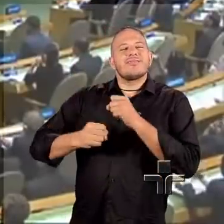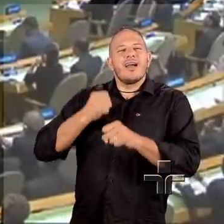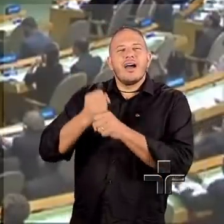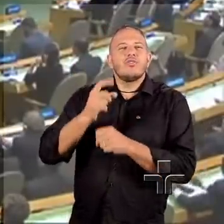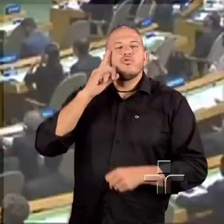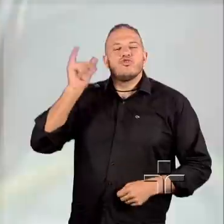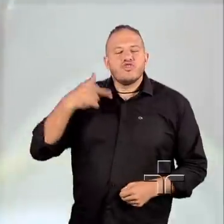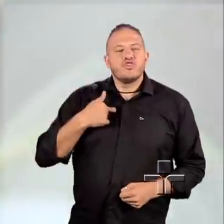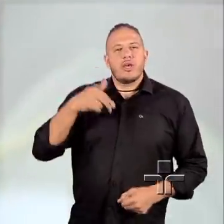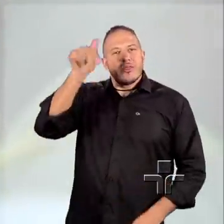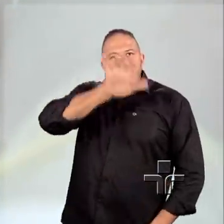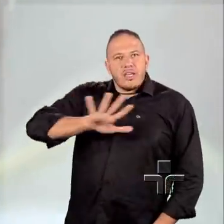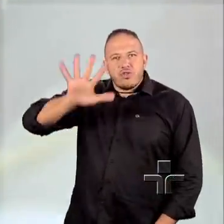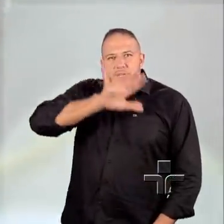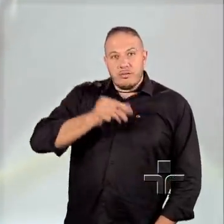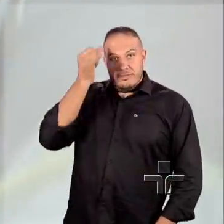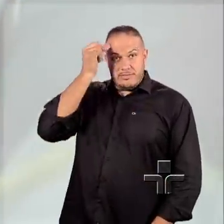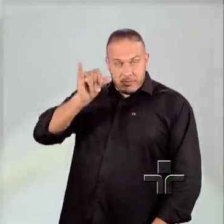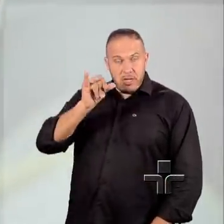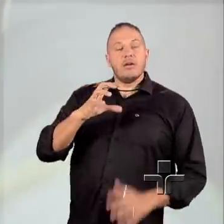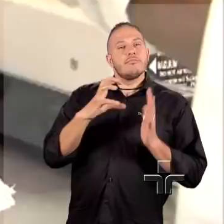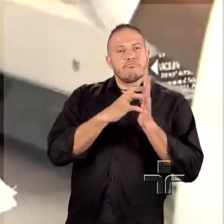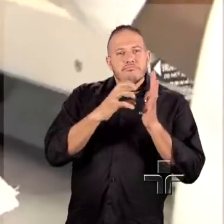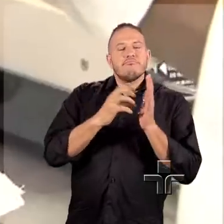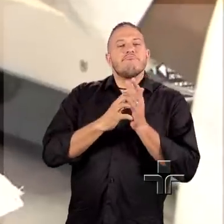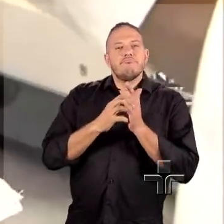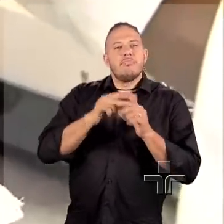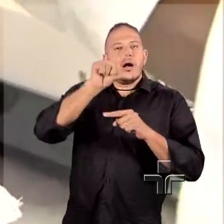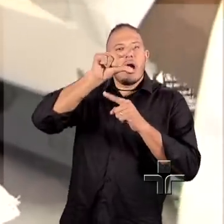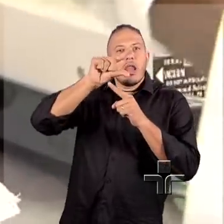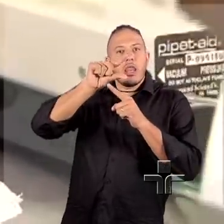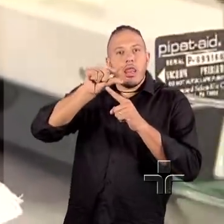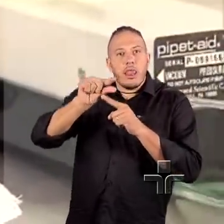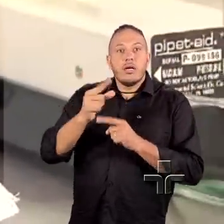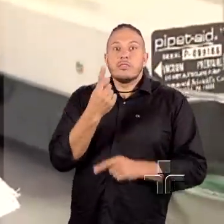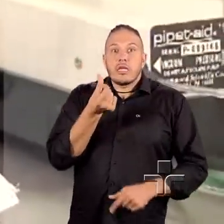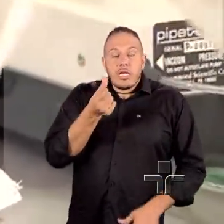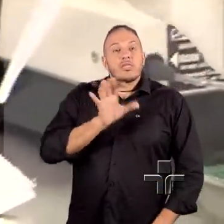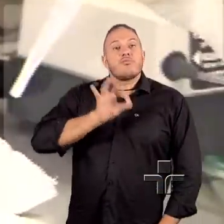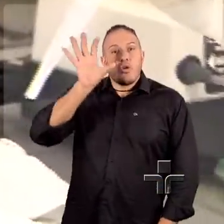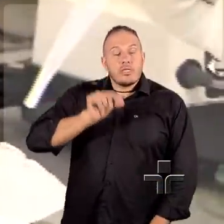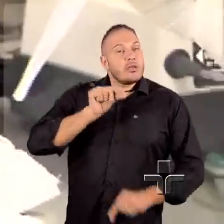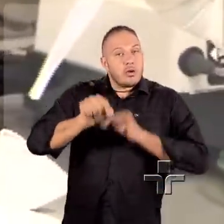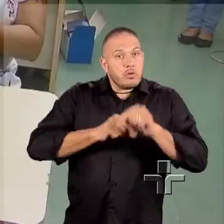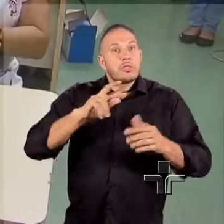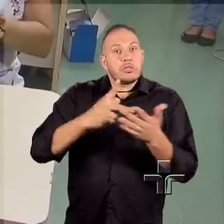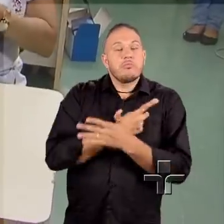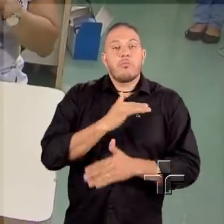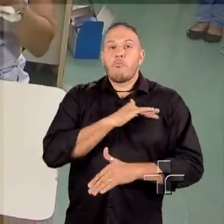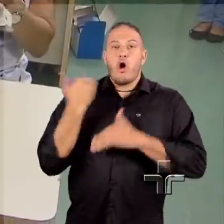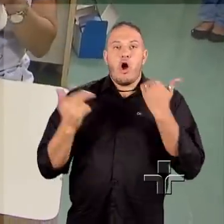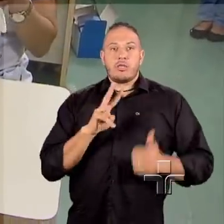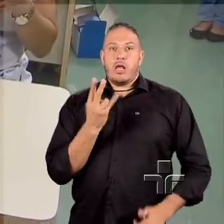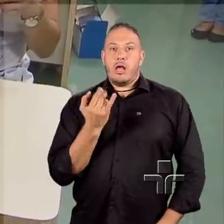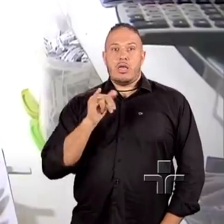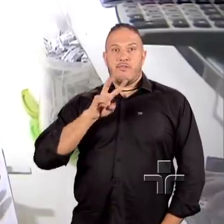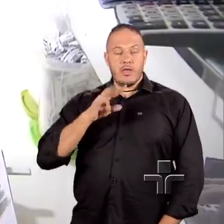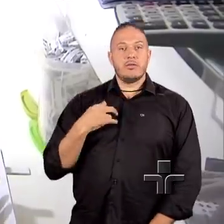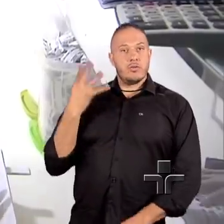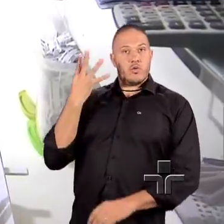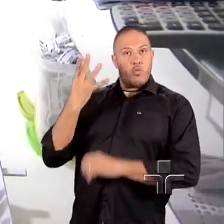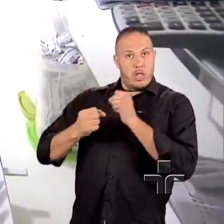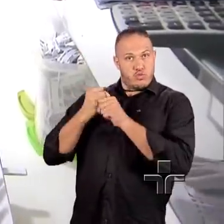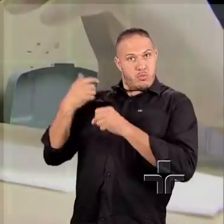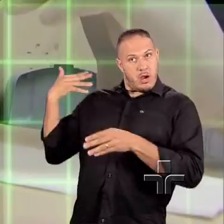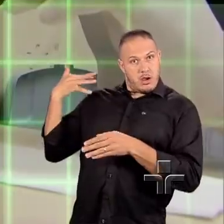de Combate à AIDS foi comemorado com queda de 16% em casos e mortes por HIV nos últimos 4 anos